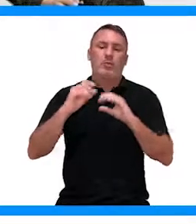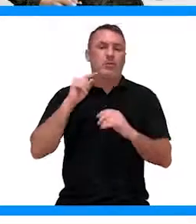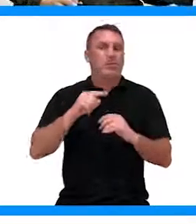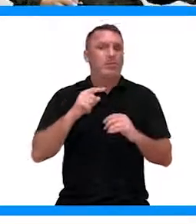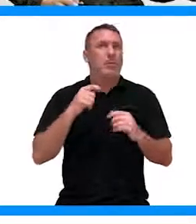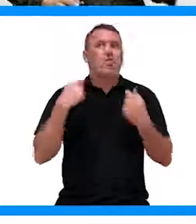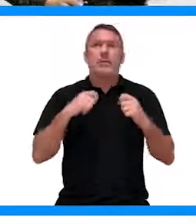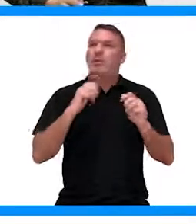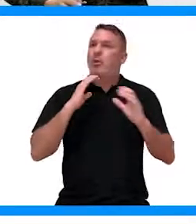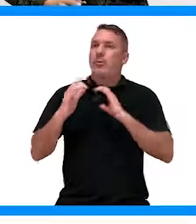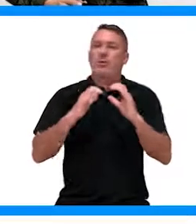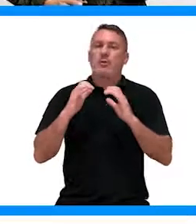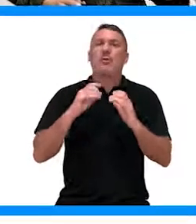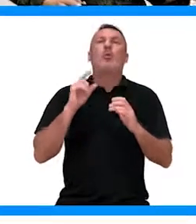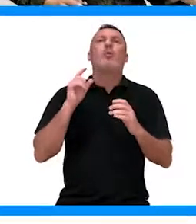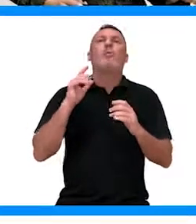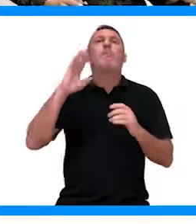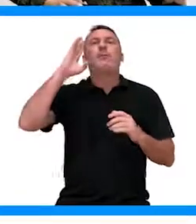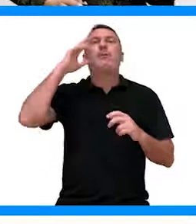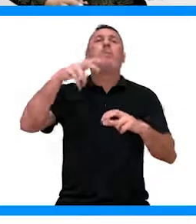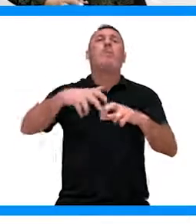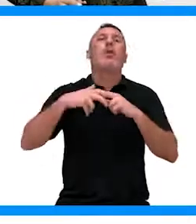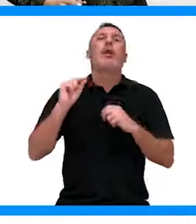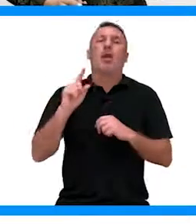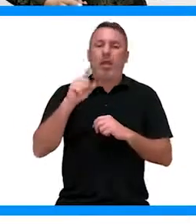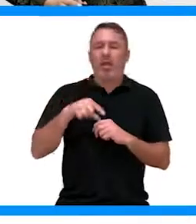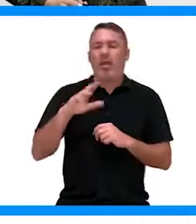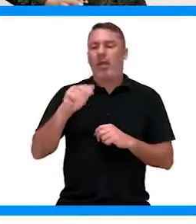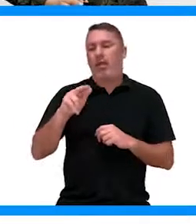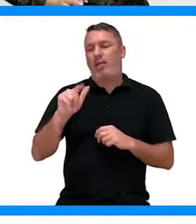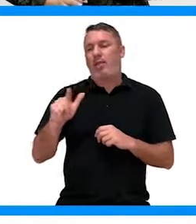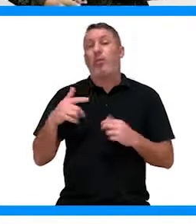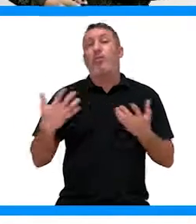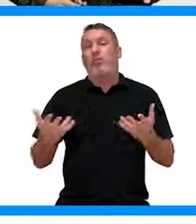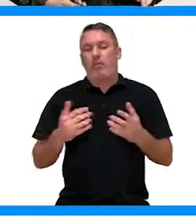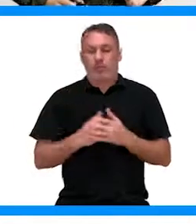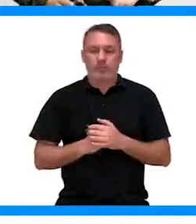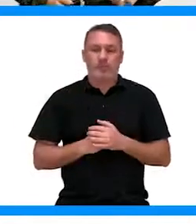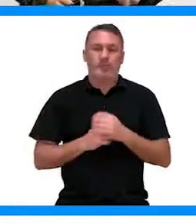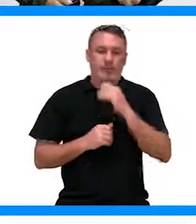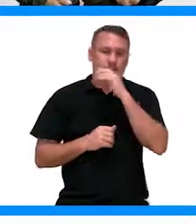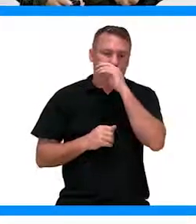essa comunicação ela é estabelecida através de um canal.